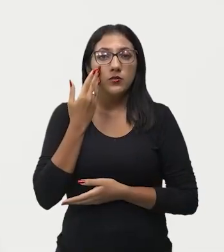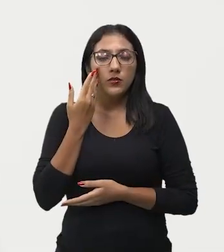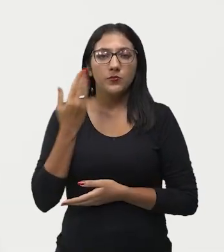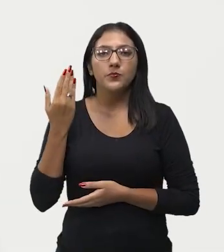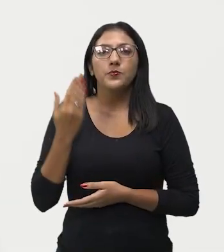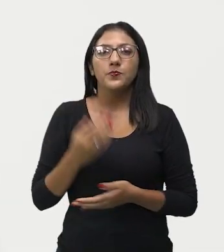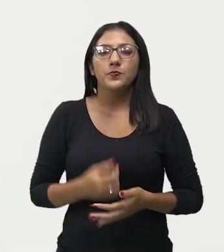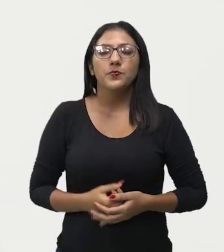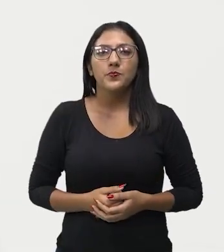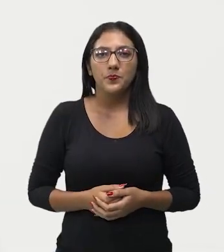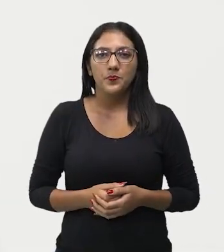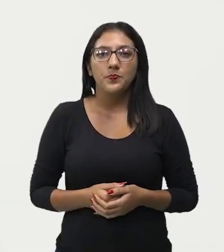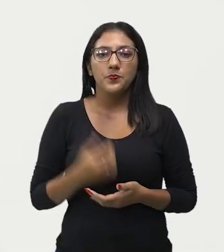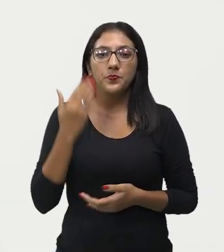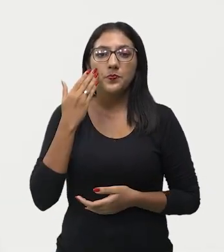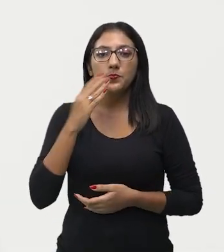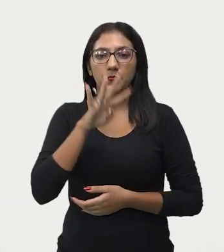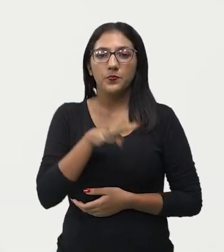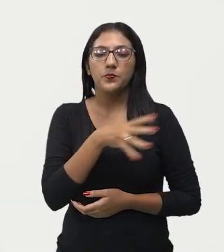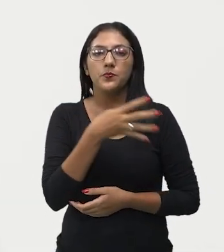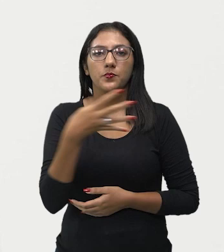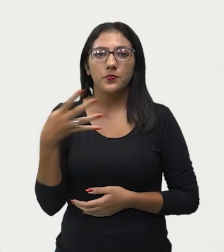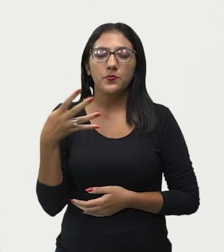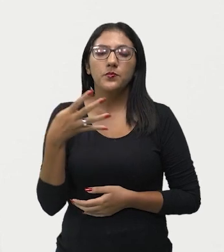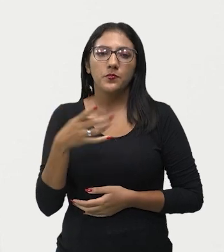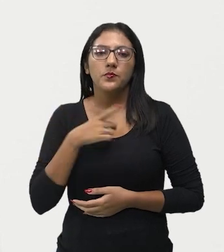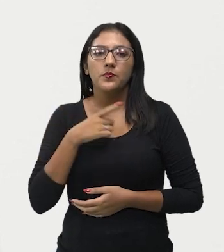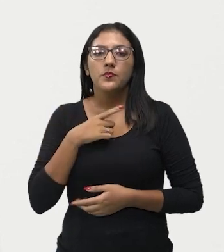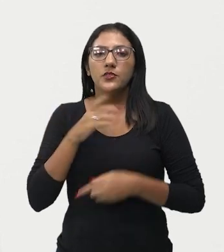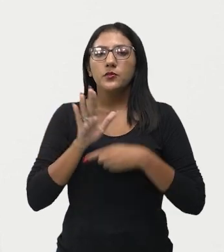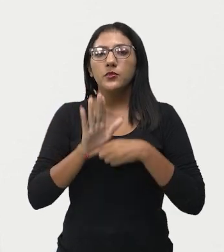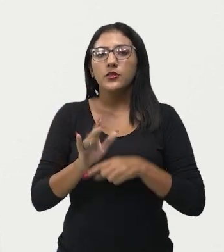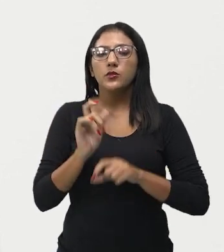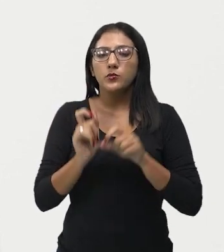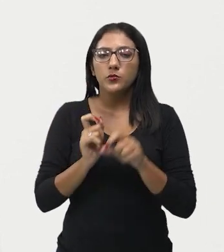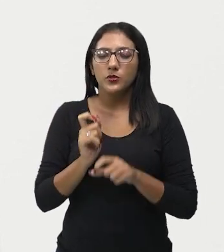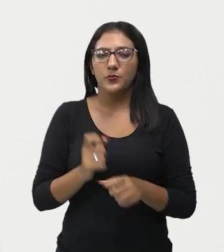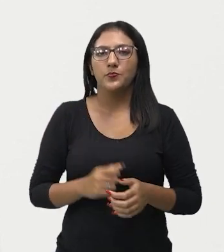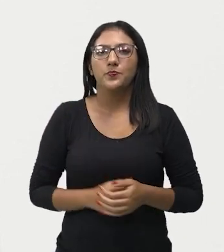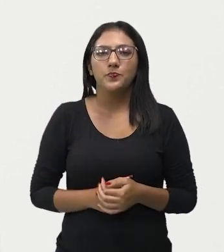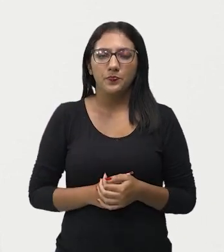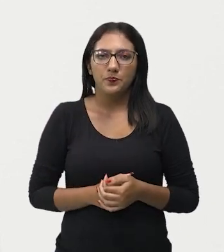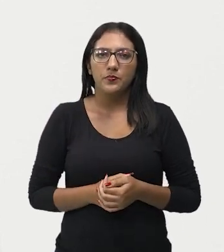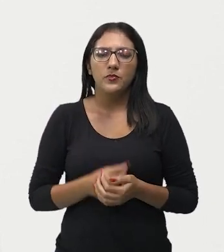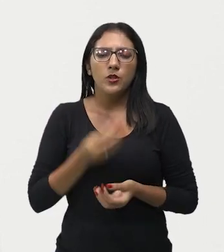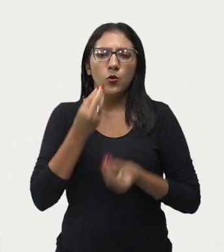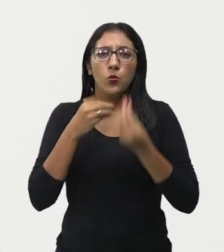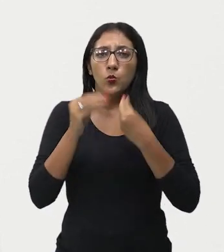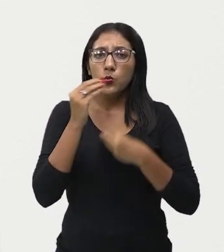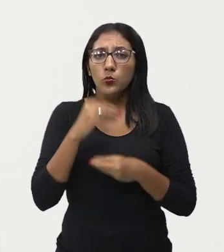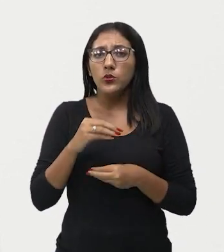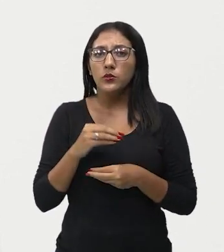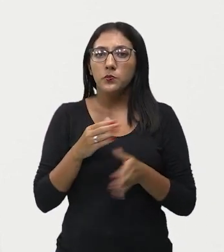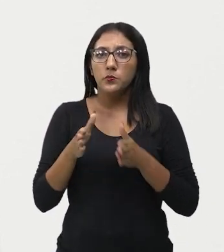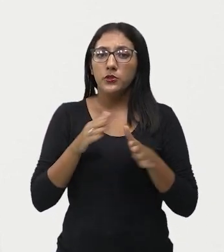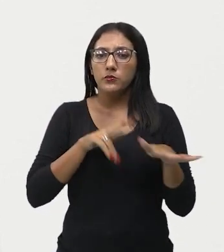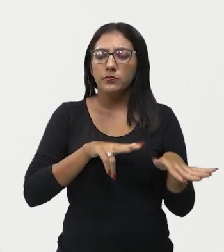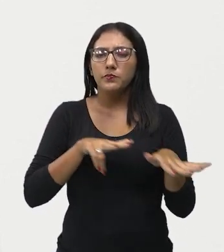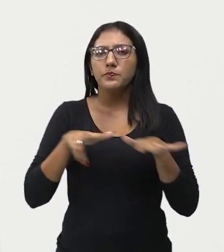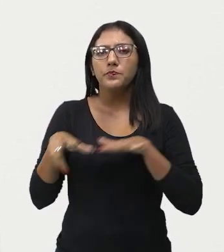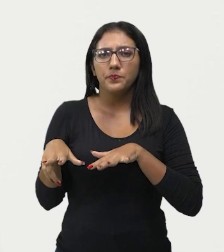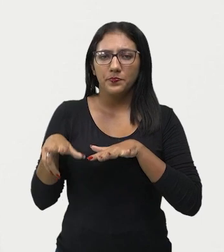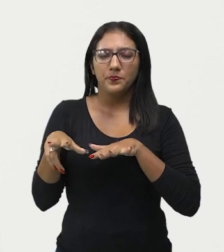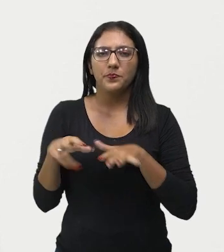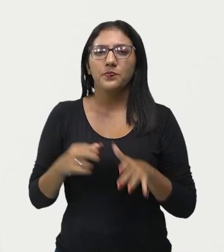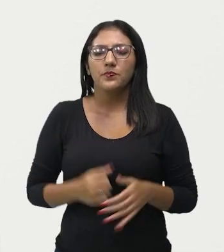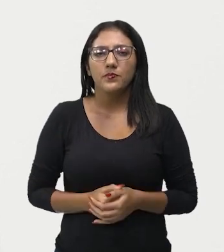tabela. A tabela que nós temos, ela retrata, pessoal, a dieta semanal. Imagina